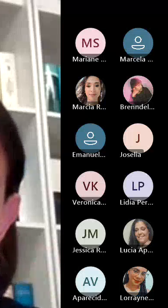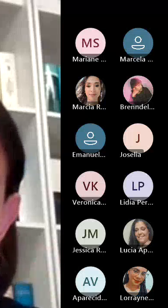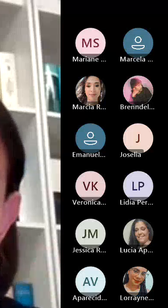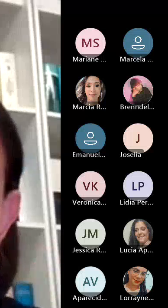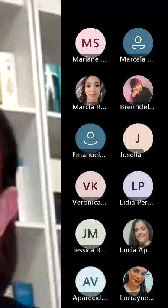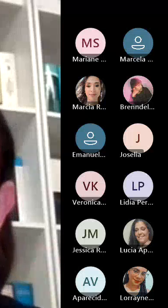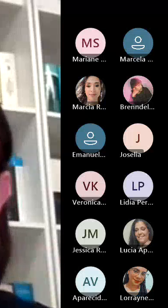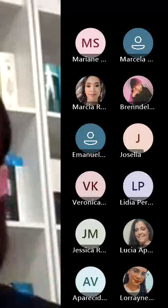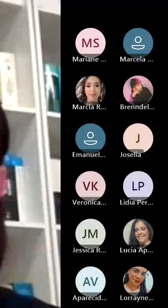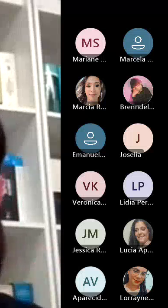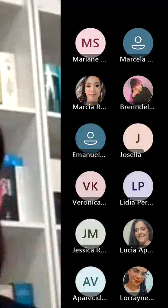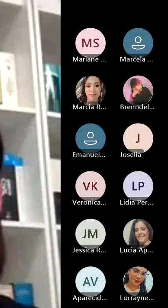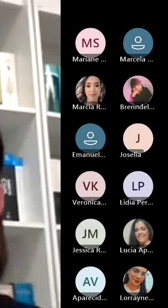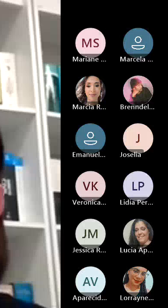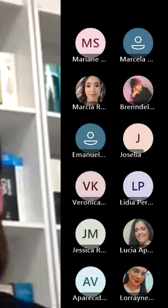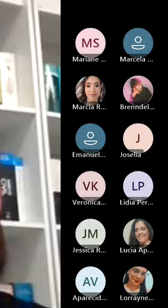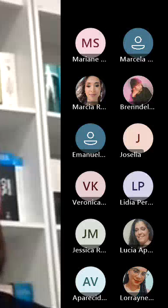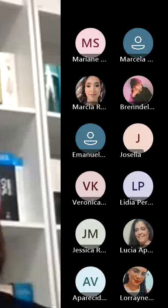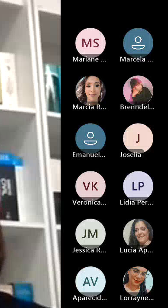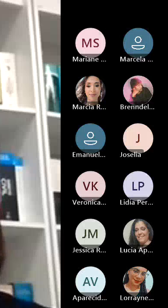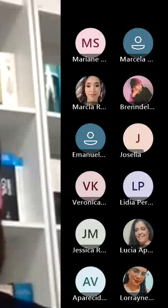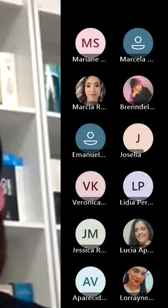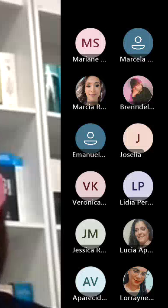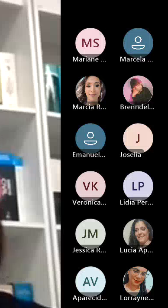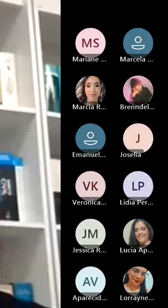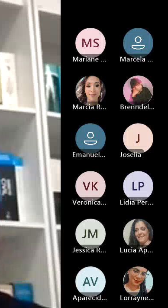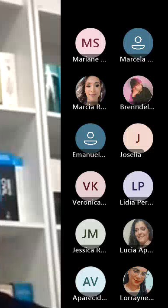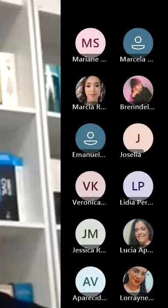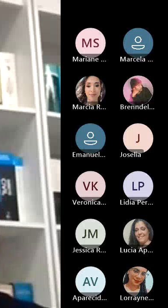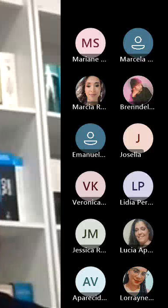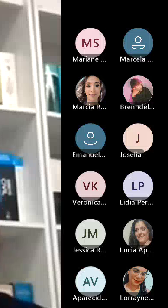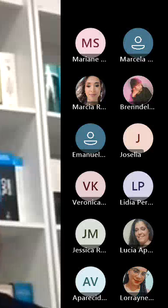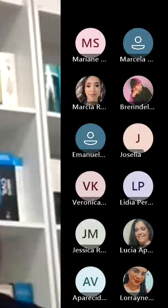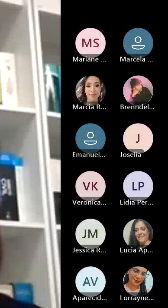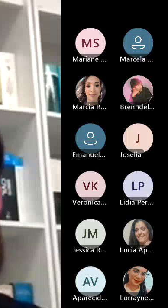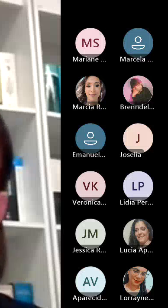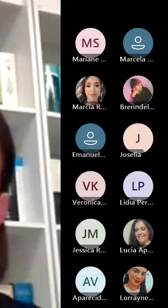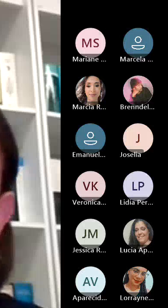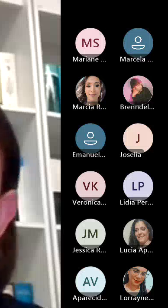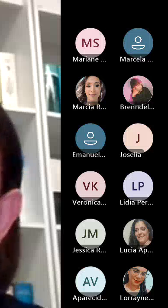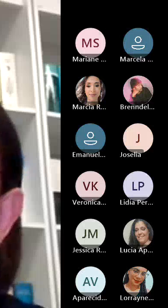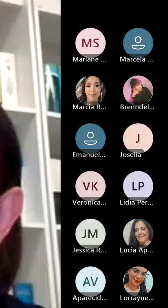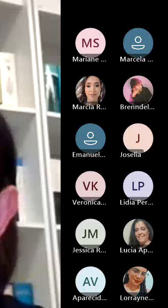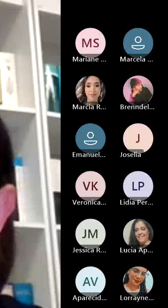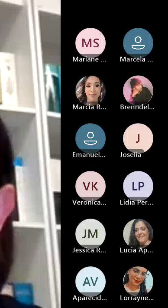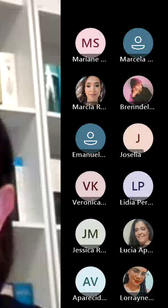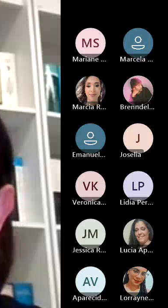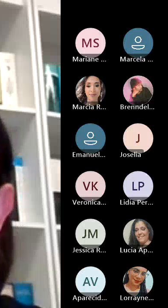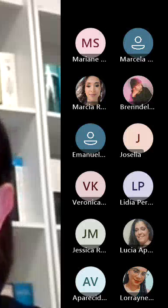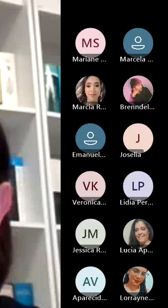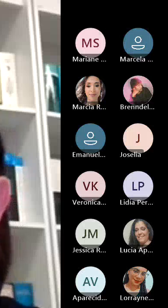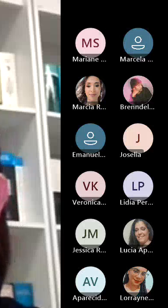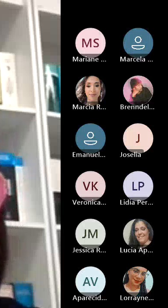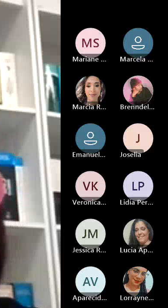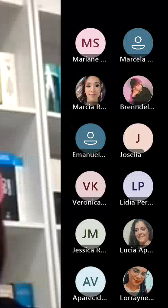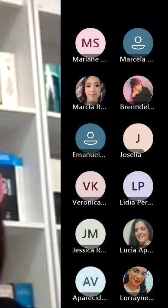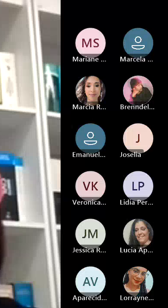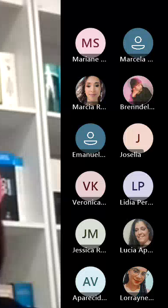o professor Antônio. E aí, antes da gente começar, efetivamente